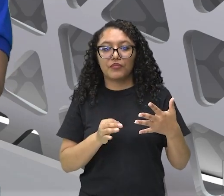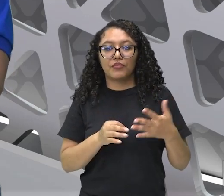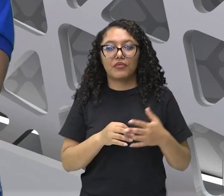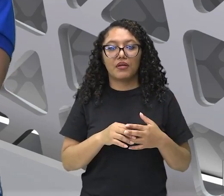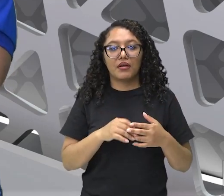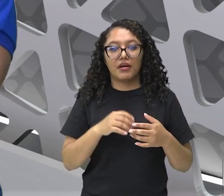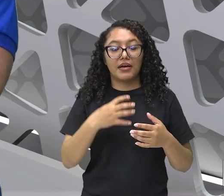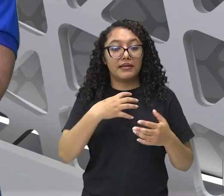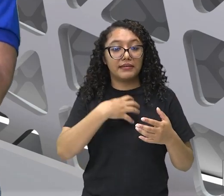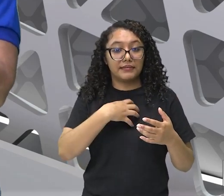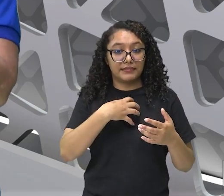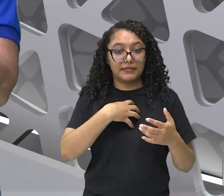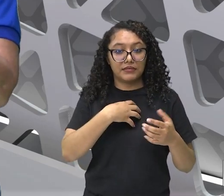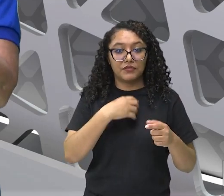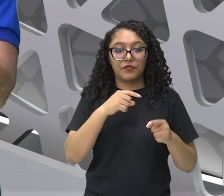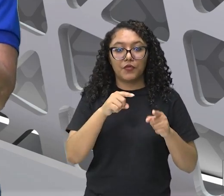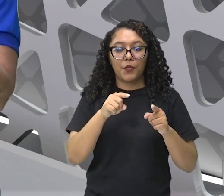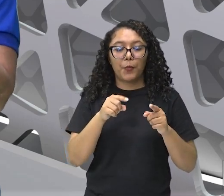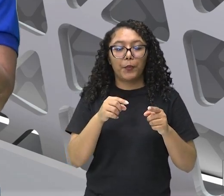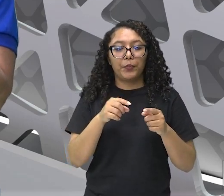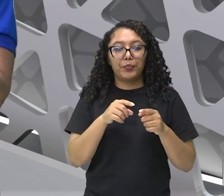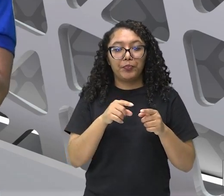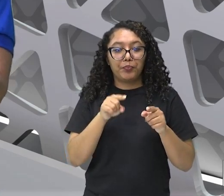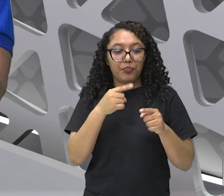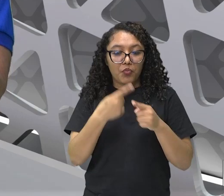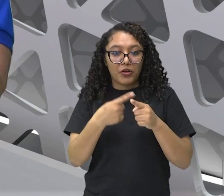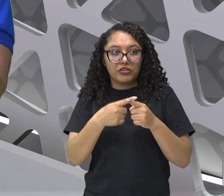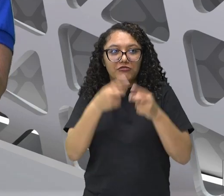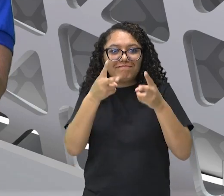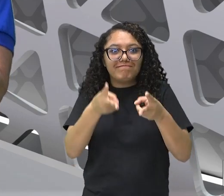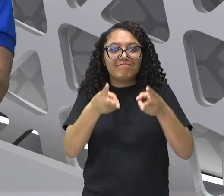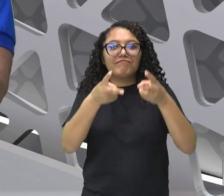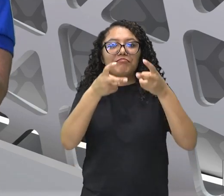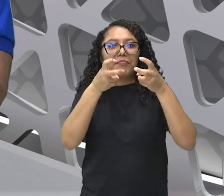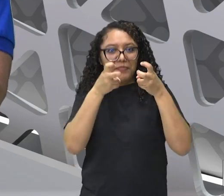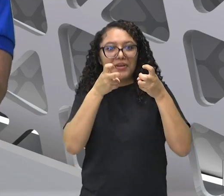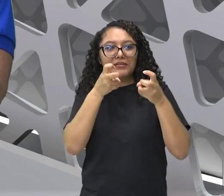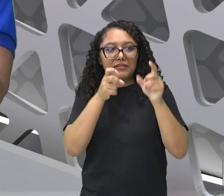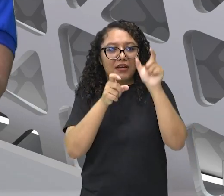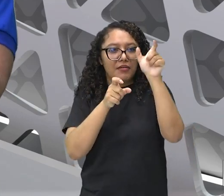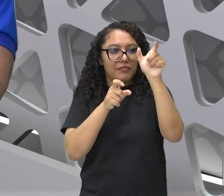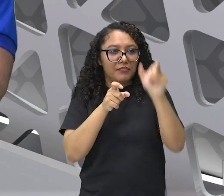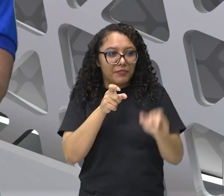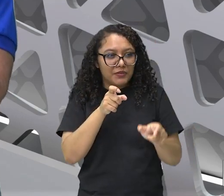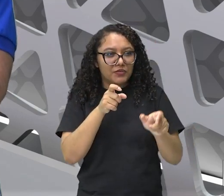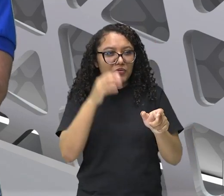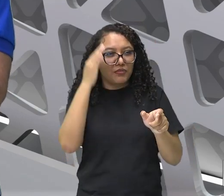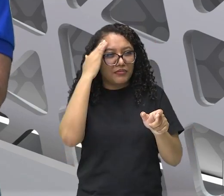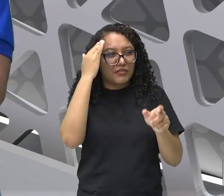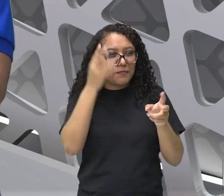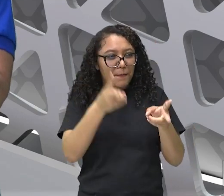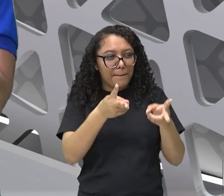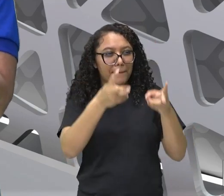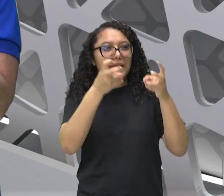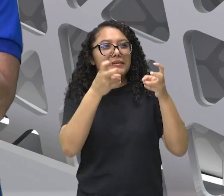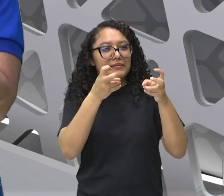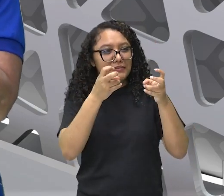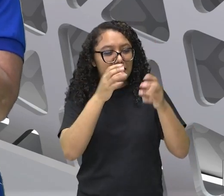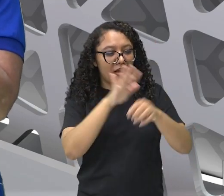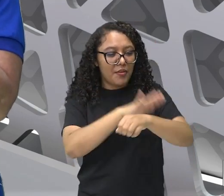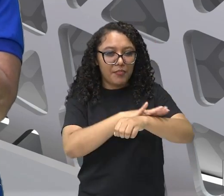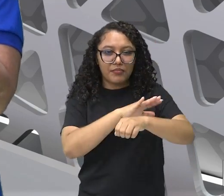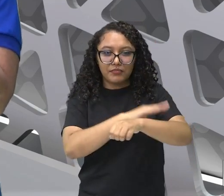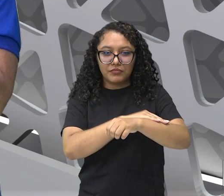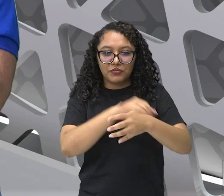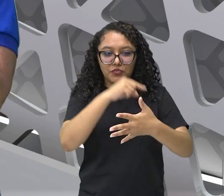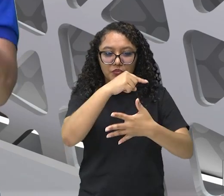é sensível porque ela é percebida pela pessoa pelos seus